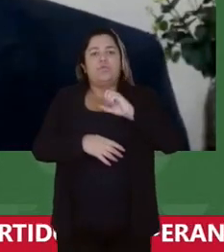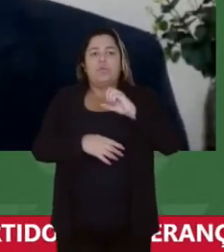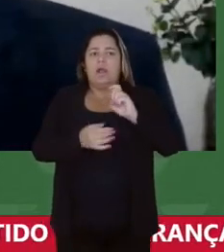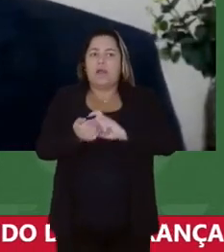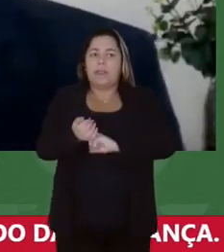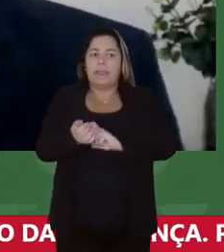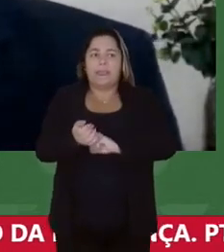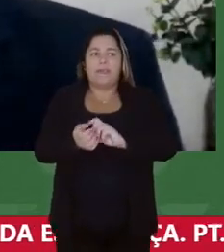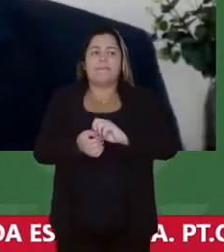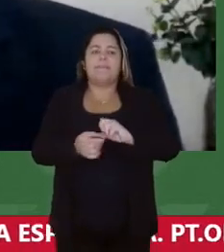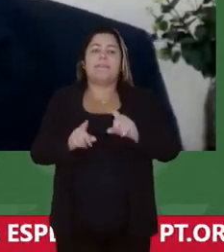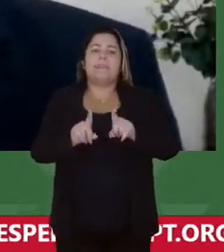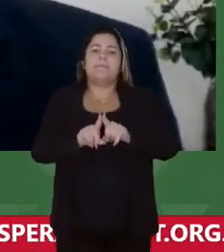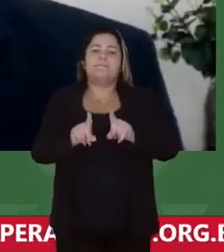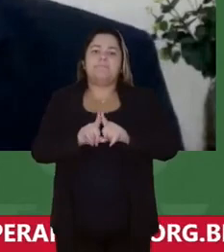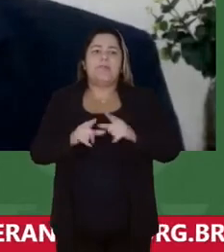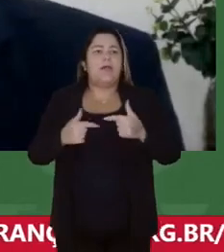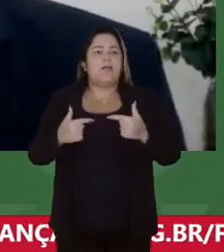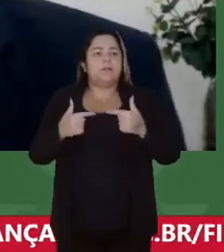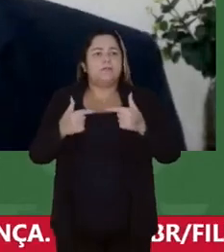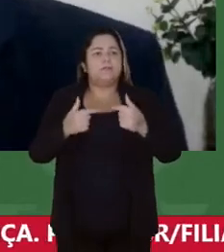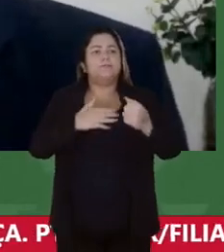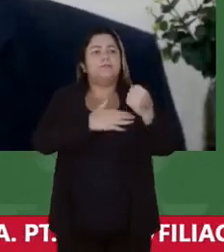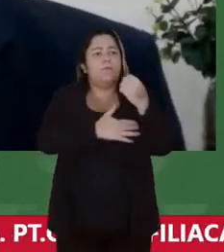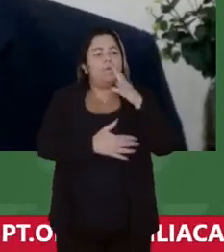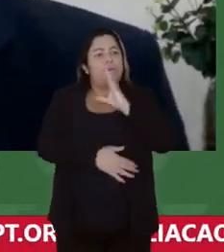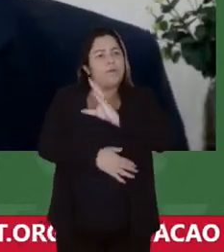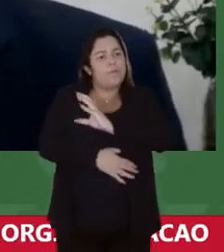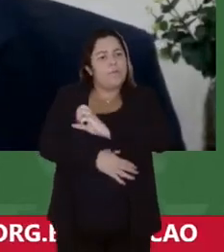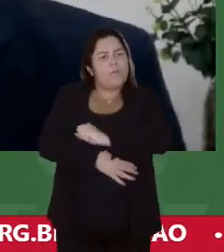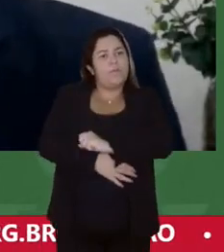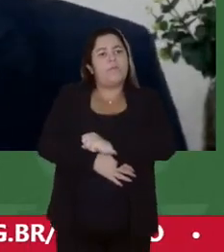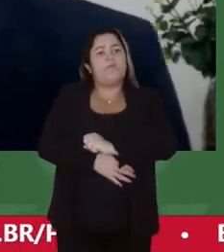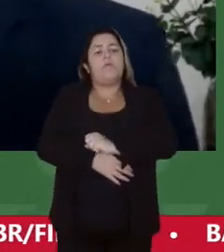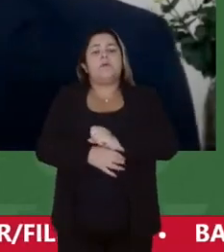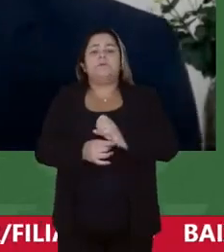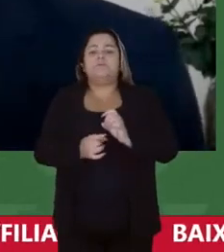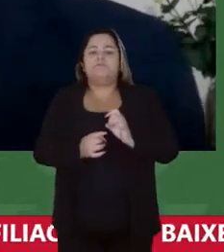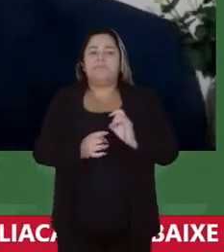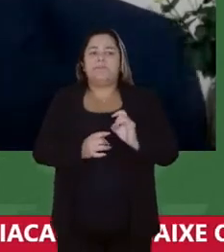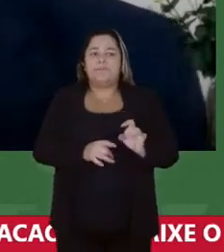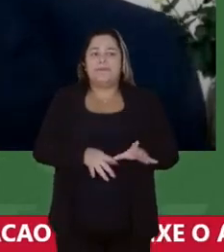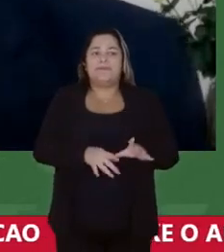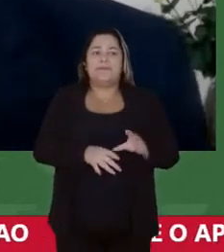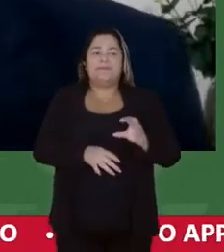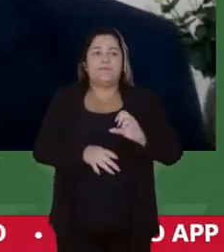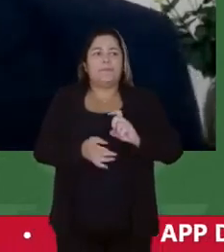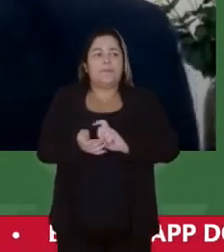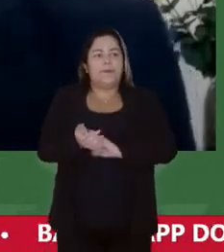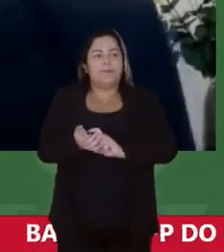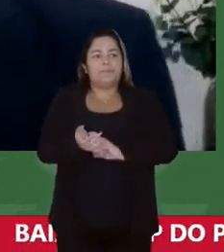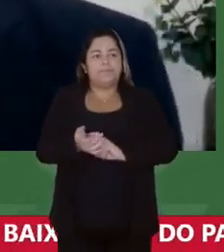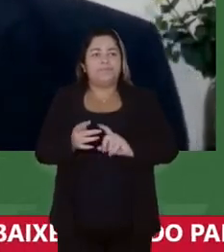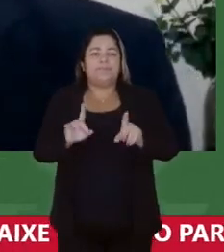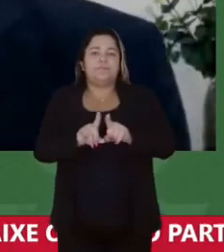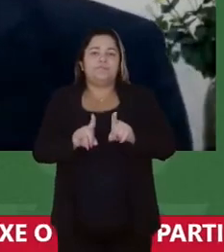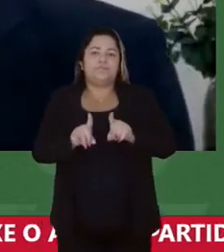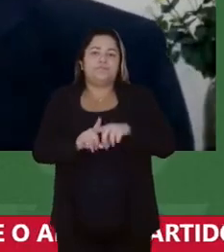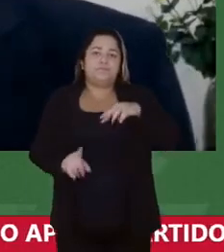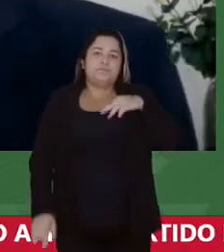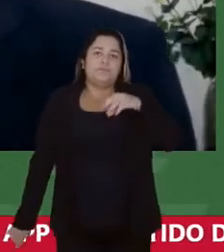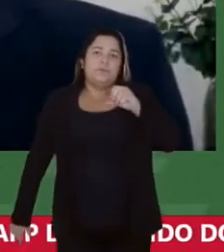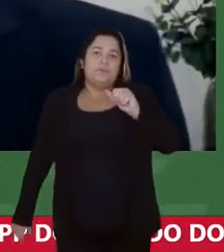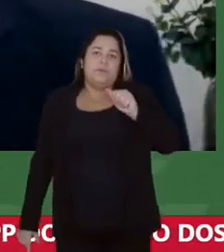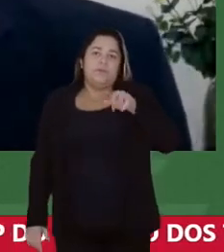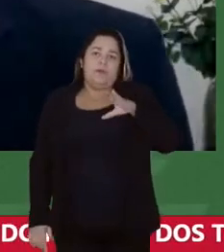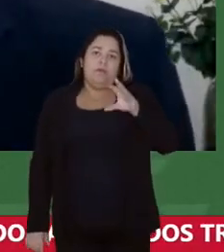luta e na resistência, e com certeza o amor vai derrotar o ódio novamente. Agora com o meu amigo conterrâneo, Marcos Chagas,